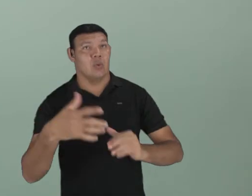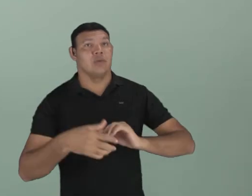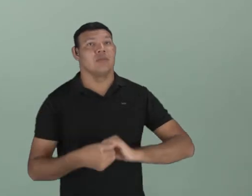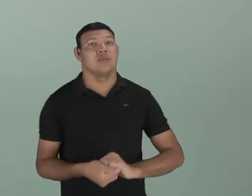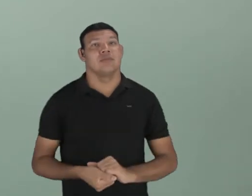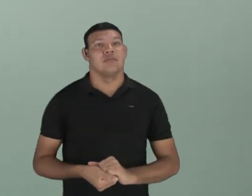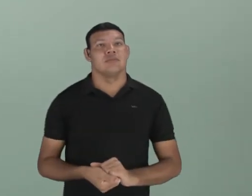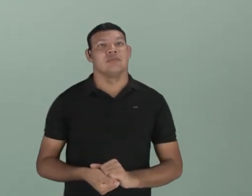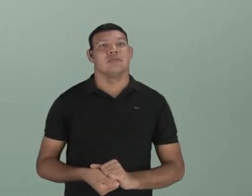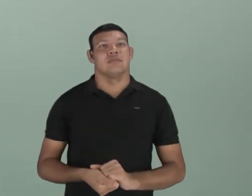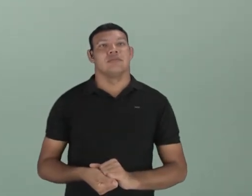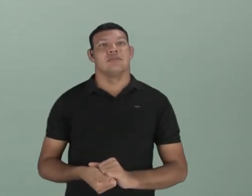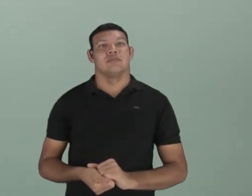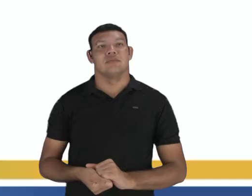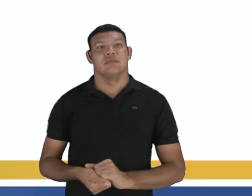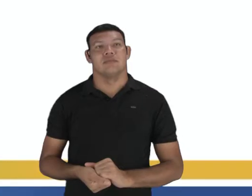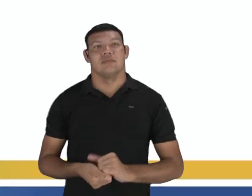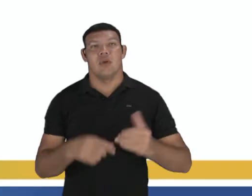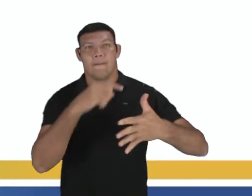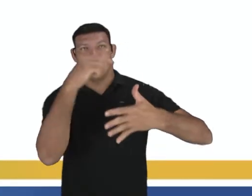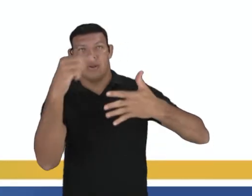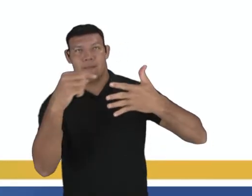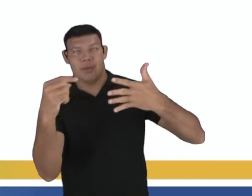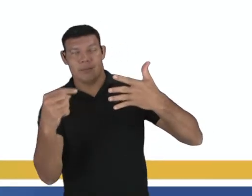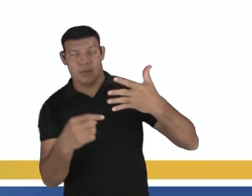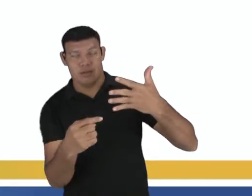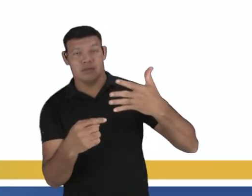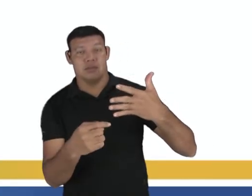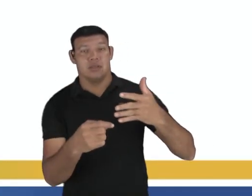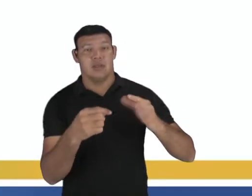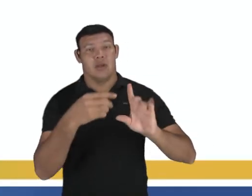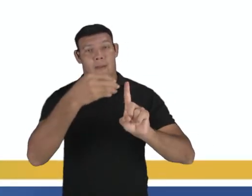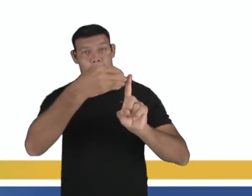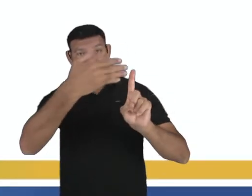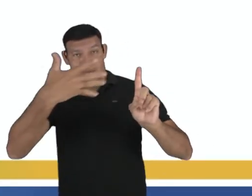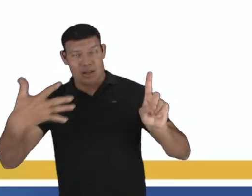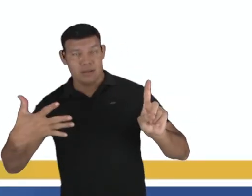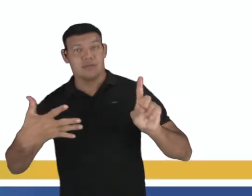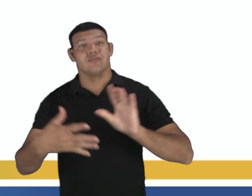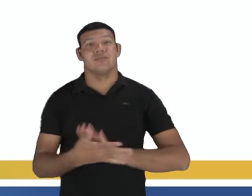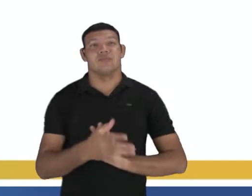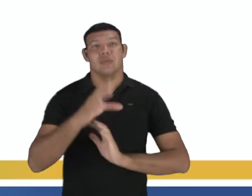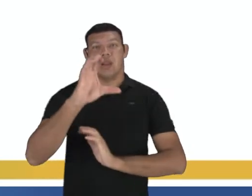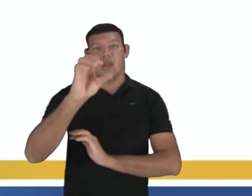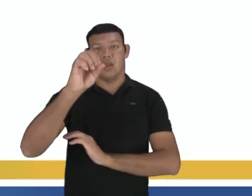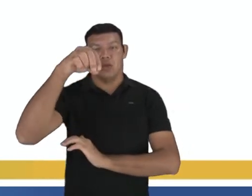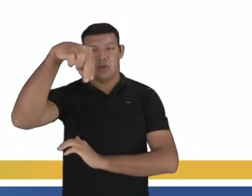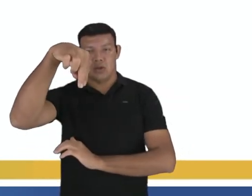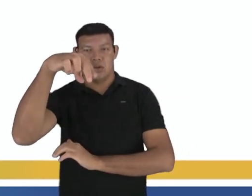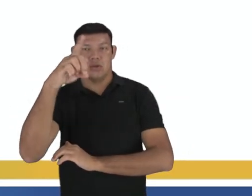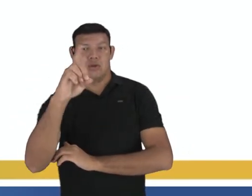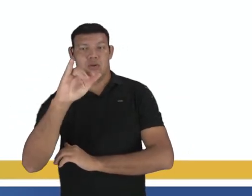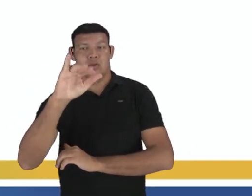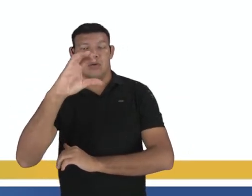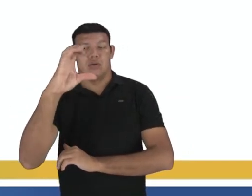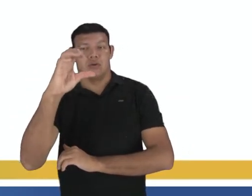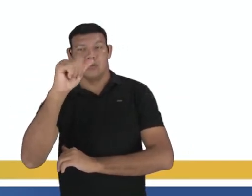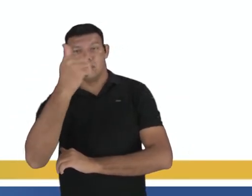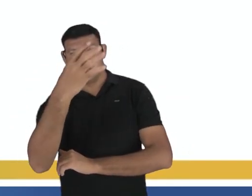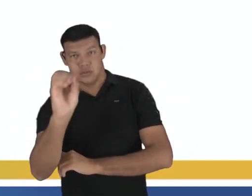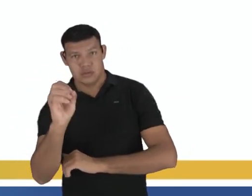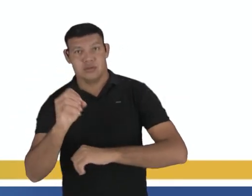de condição. Sugerem uma condição para a realização de algo.